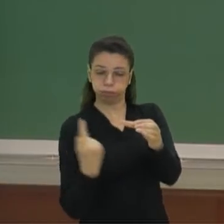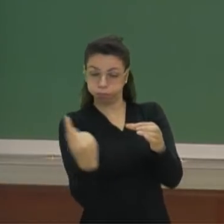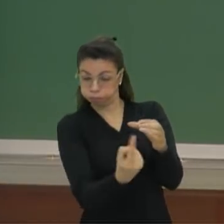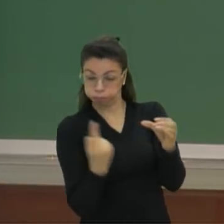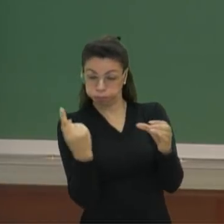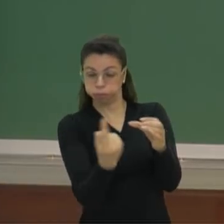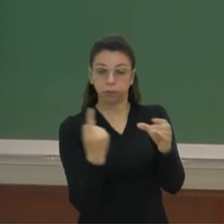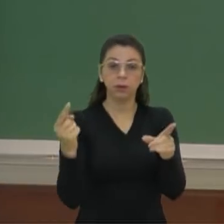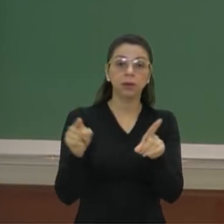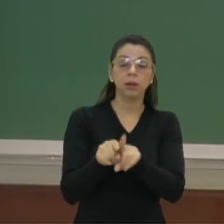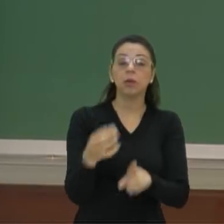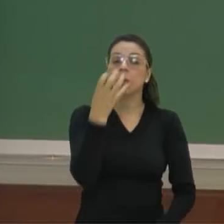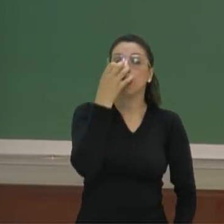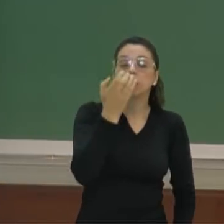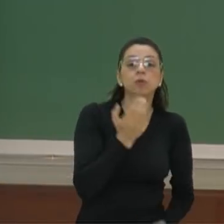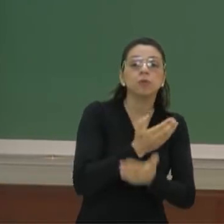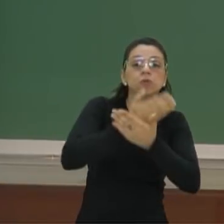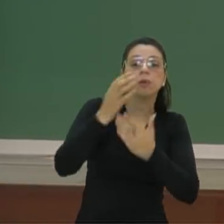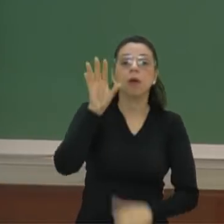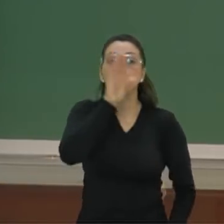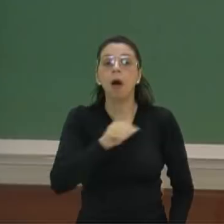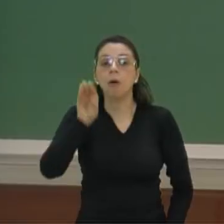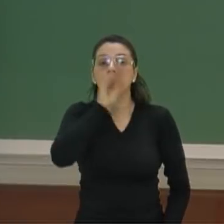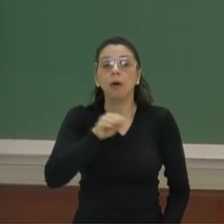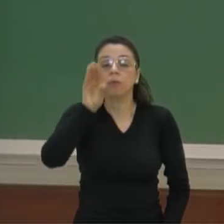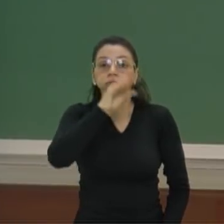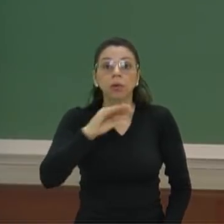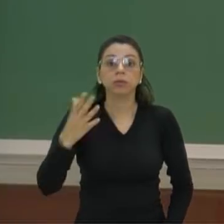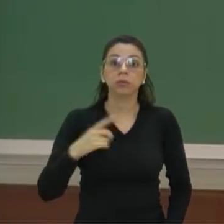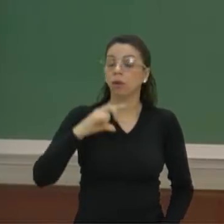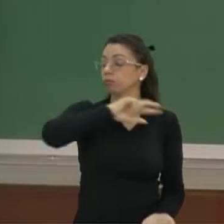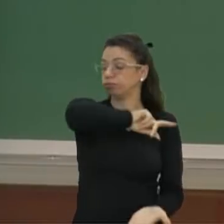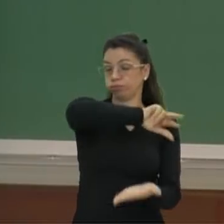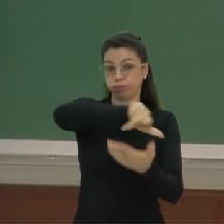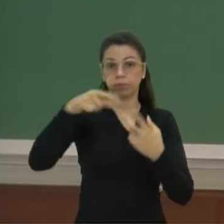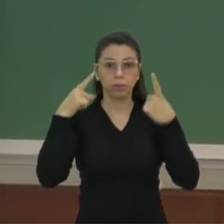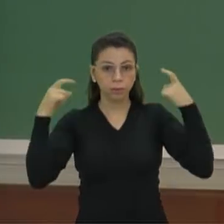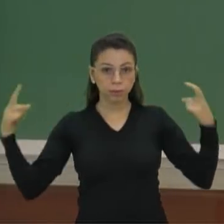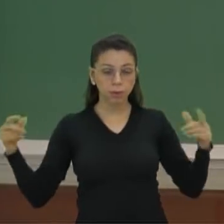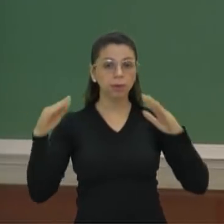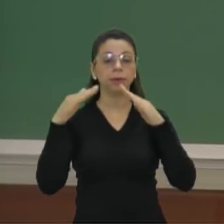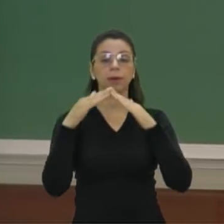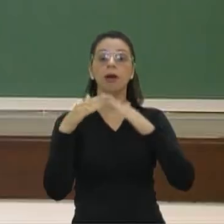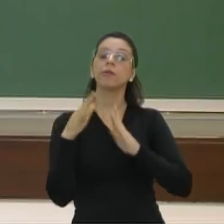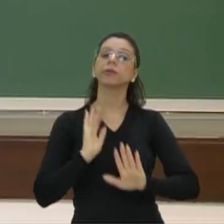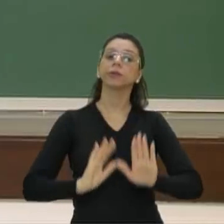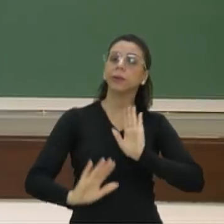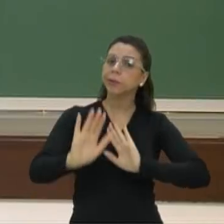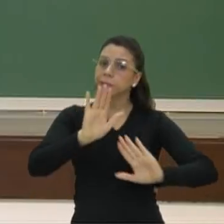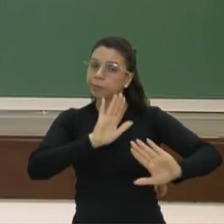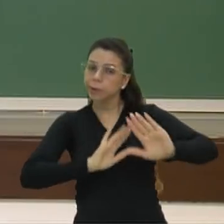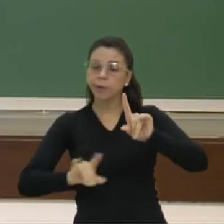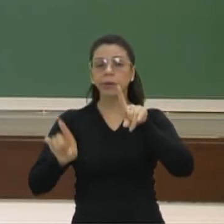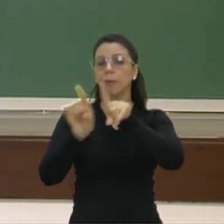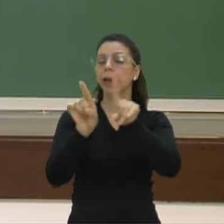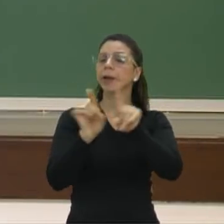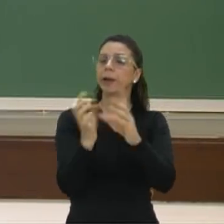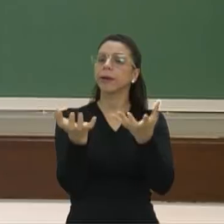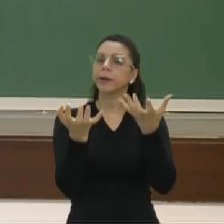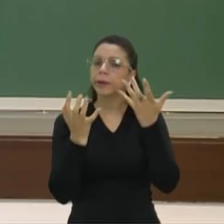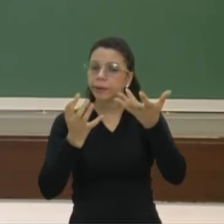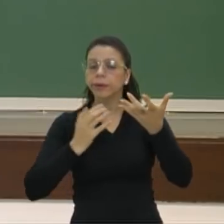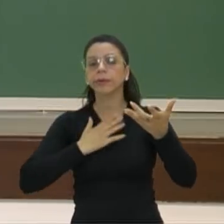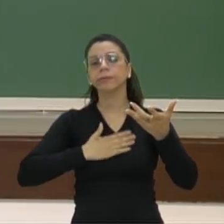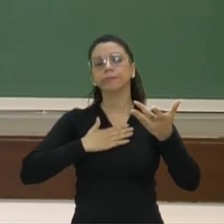querendo assistir minha aula. Olha quanto barulho tem em casa. E dependendo, a gente se empolga e quer escutar uma musiquinha